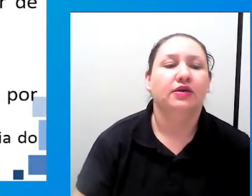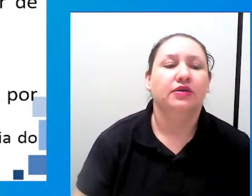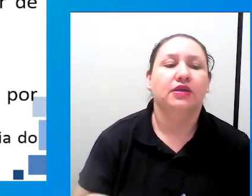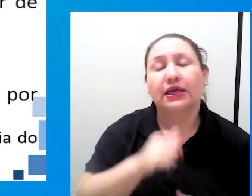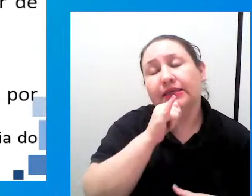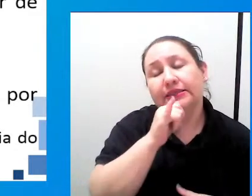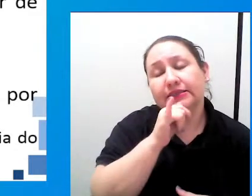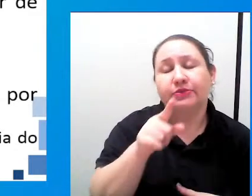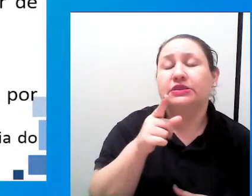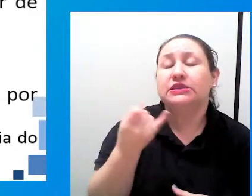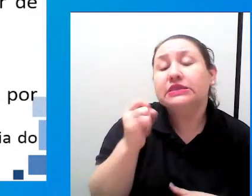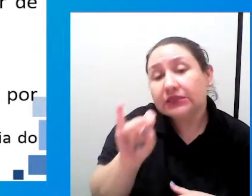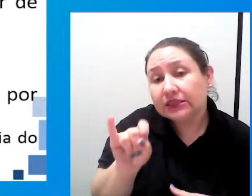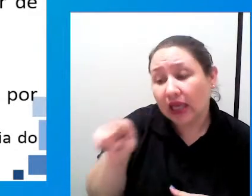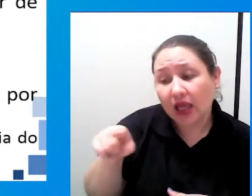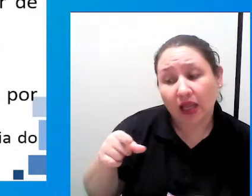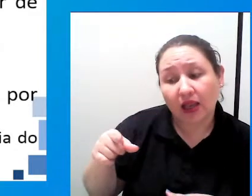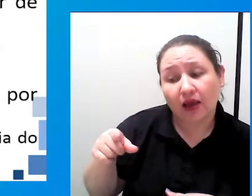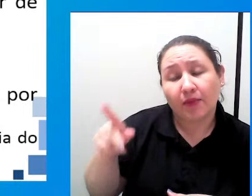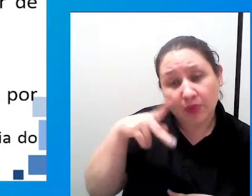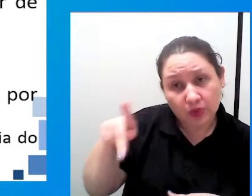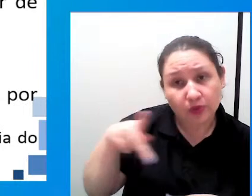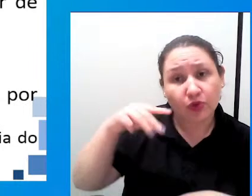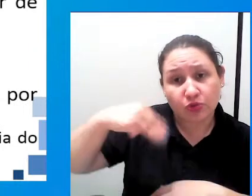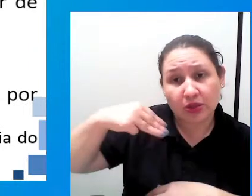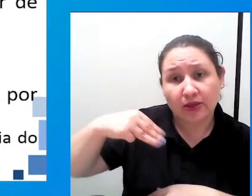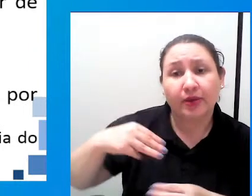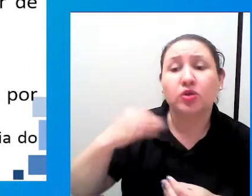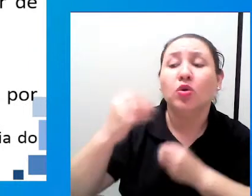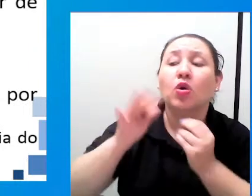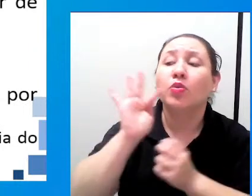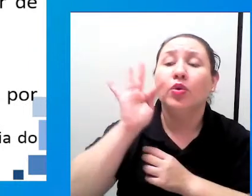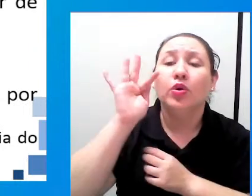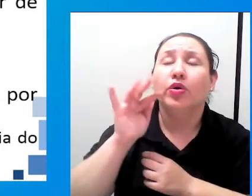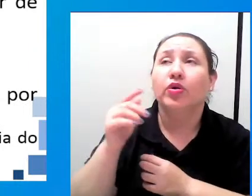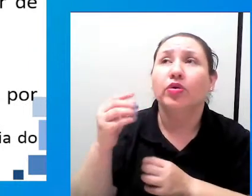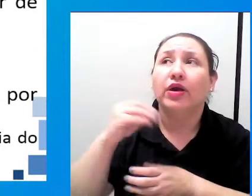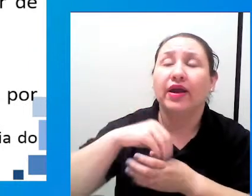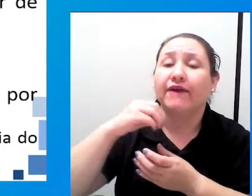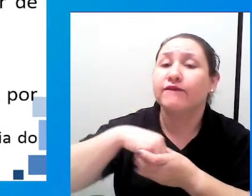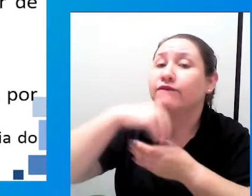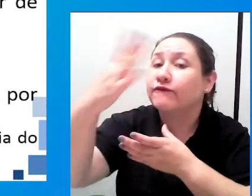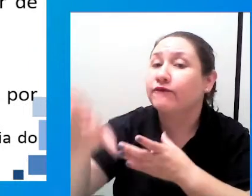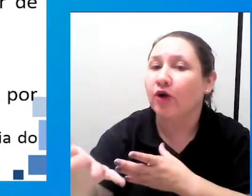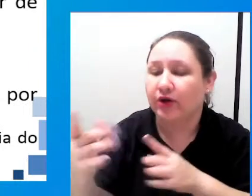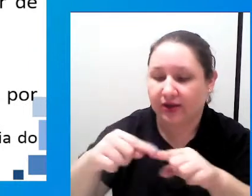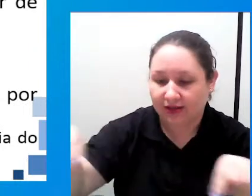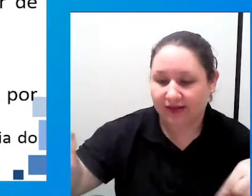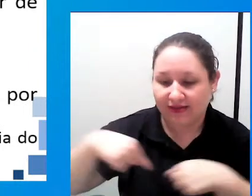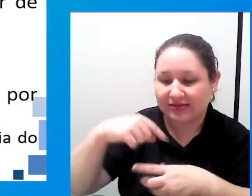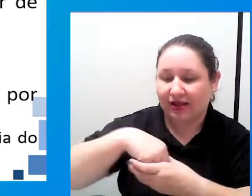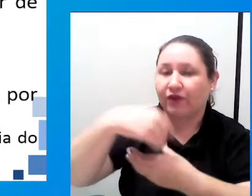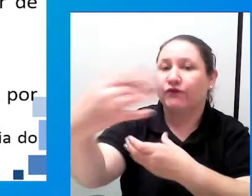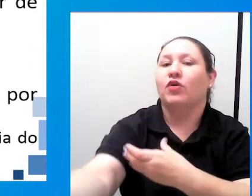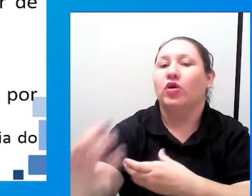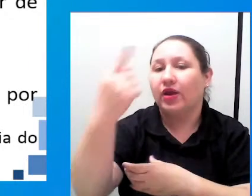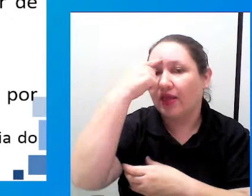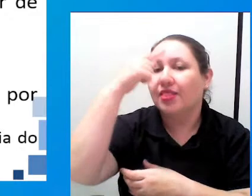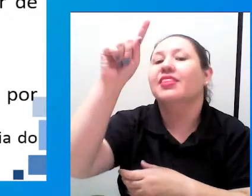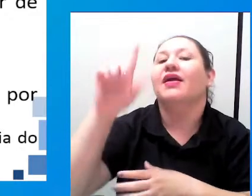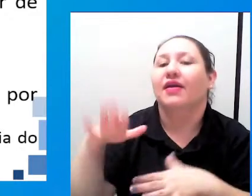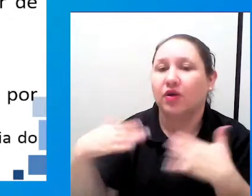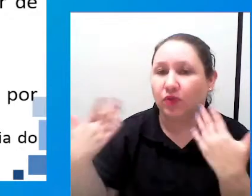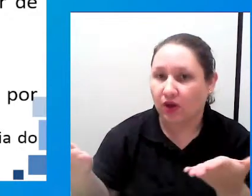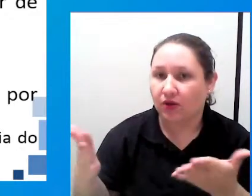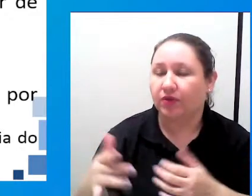cálculo, eles trabalharam com tirinhas, então os alunos produziam tirinhas para poder demonstrar um método de cálculo,